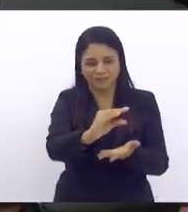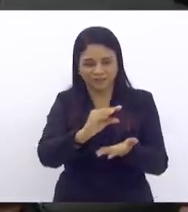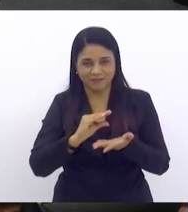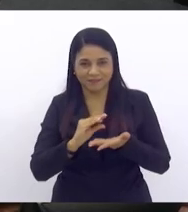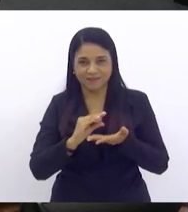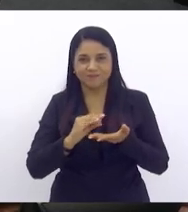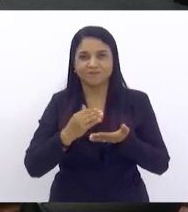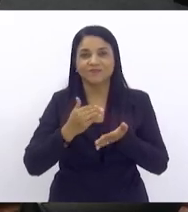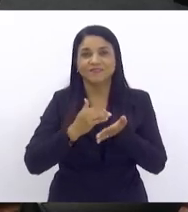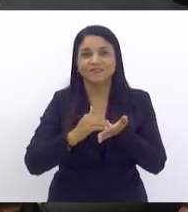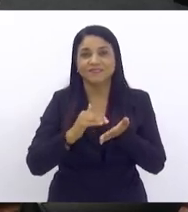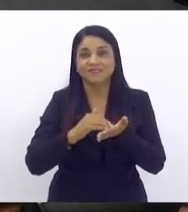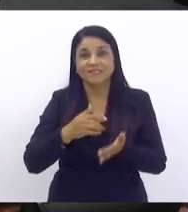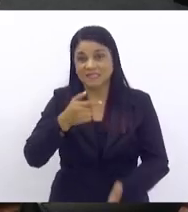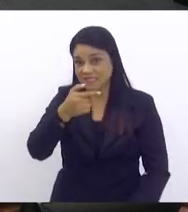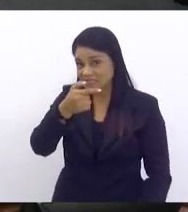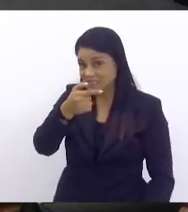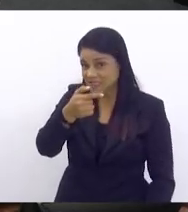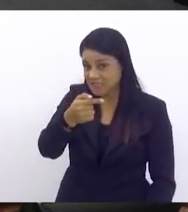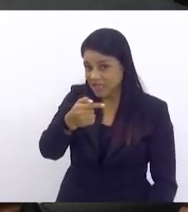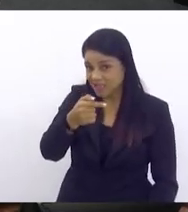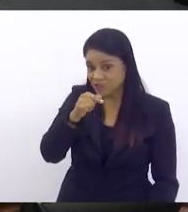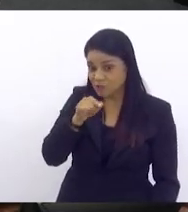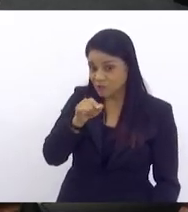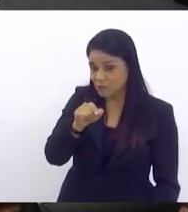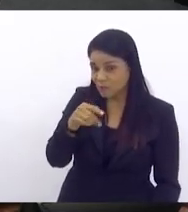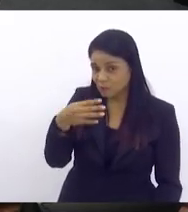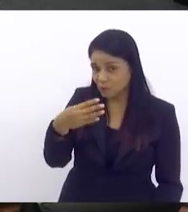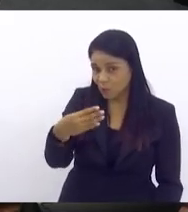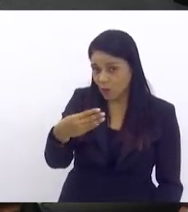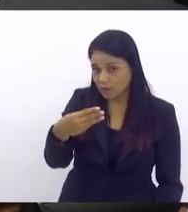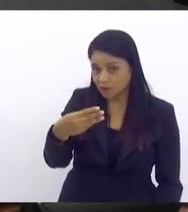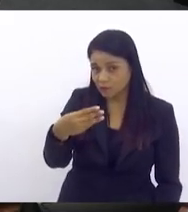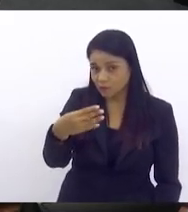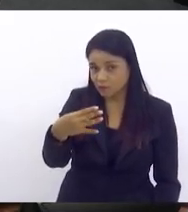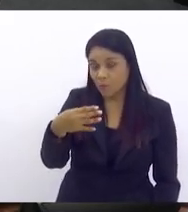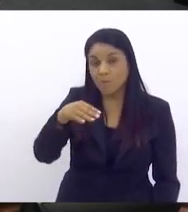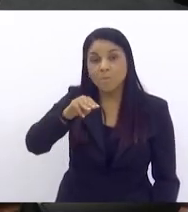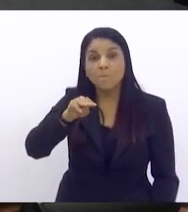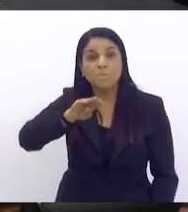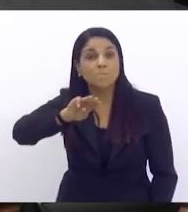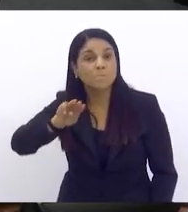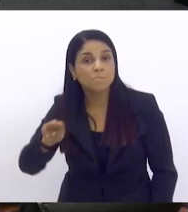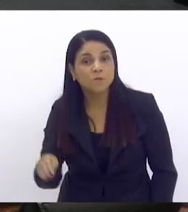repetir, 7,4 milhões de reais da Secretaria